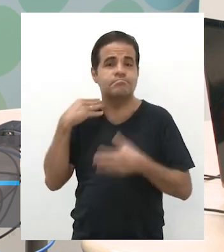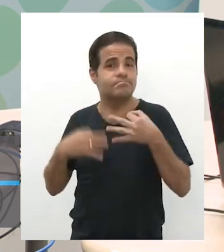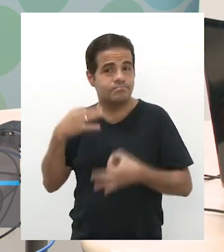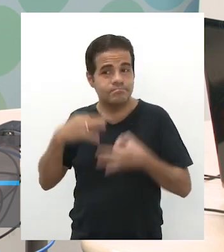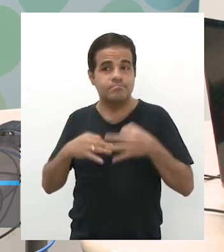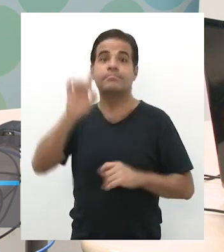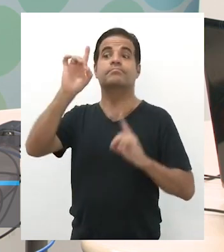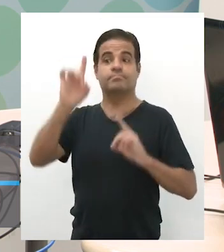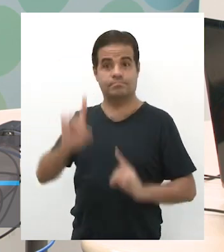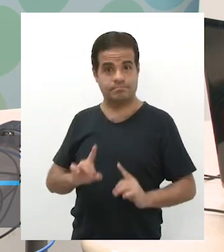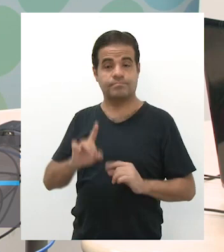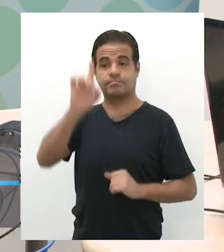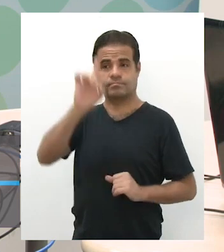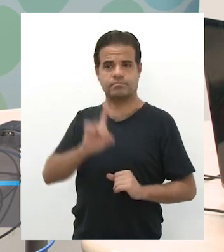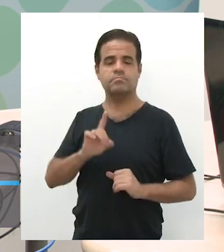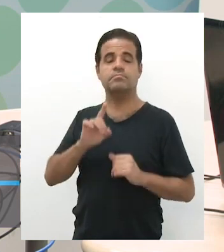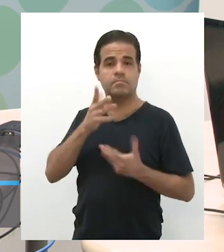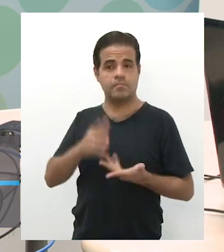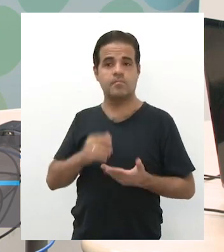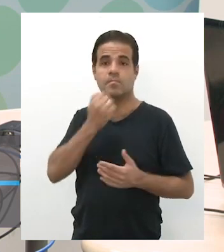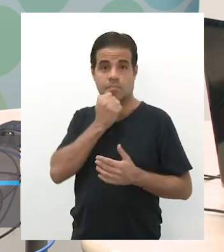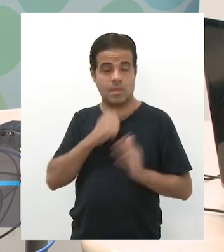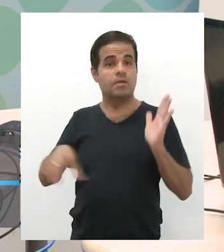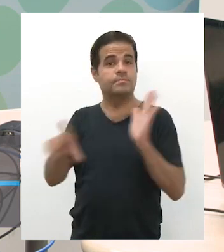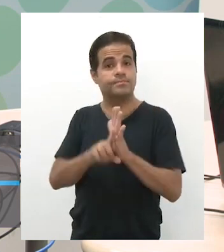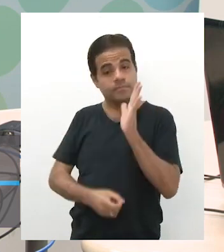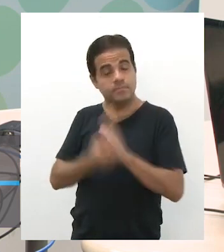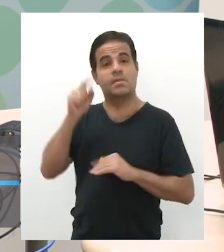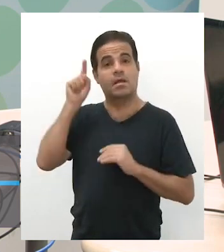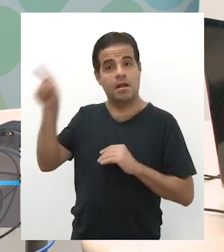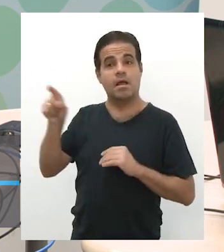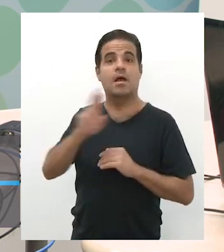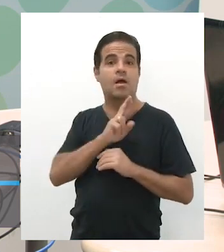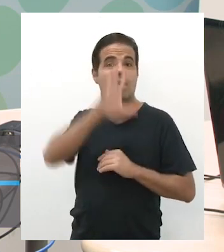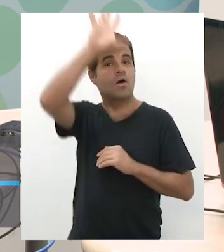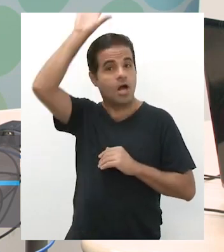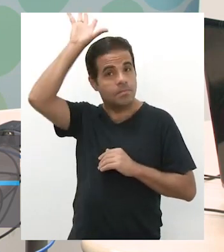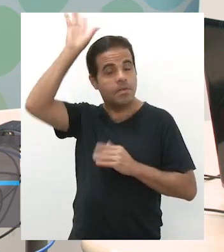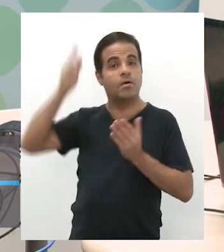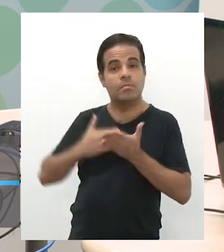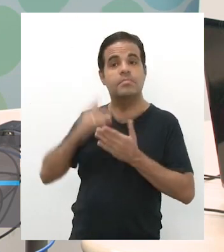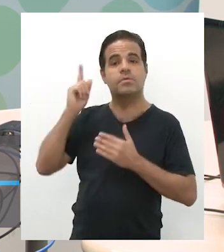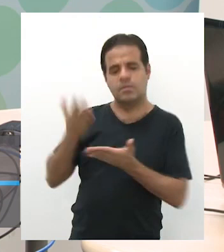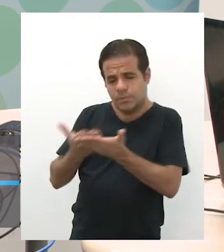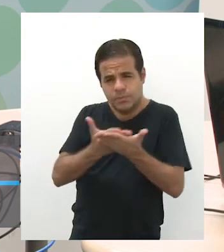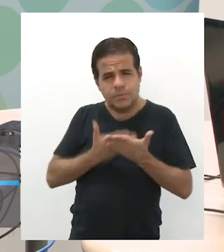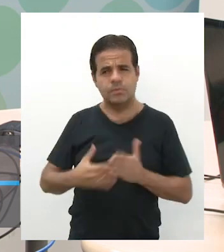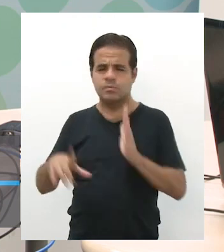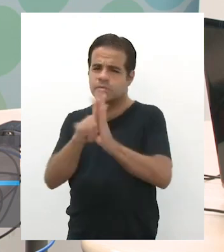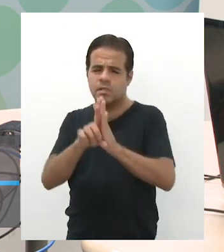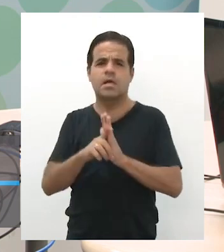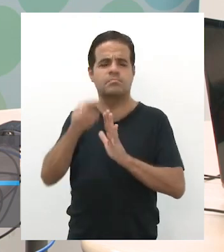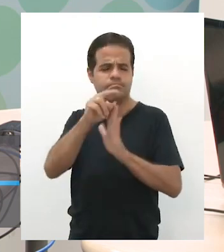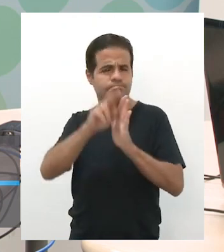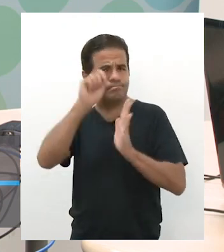o direito, enquanto uma ciência das leis, surgiu em Roma, né? O estudo das leis, o